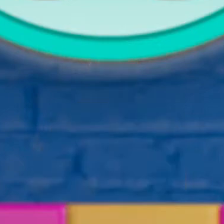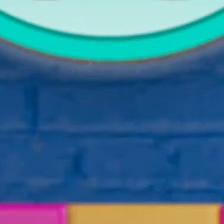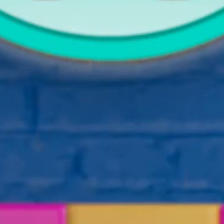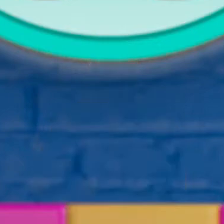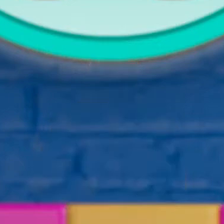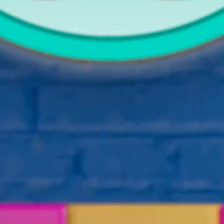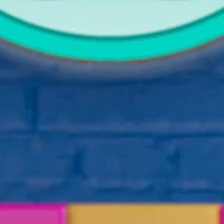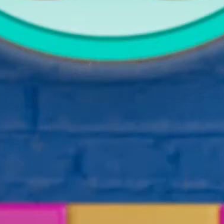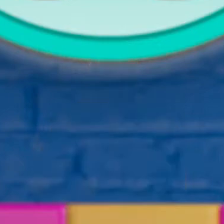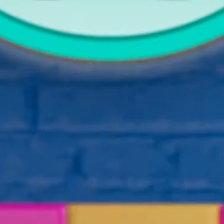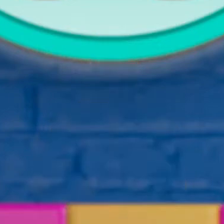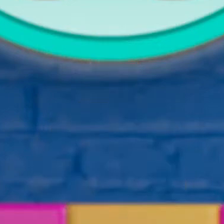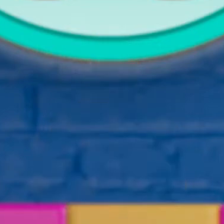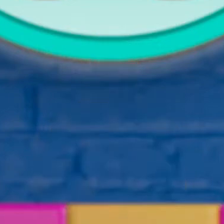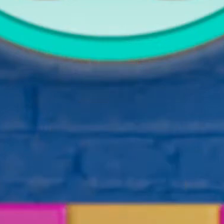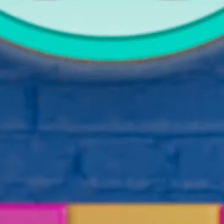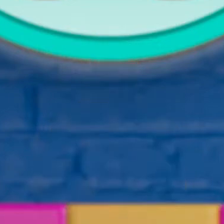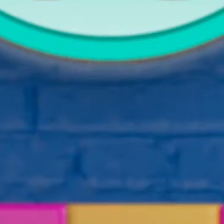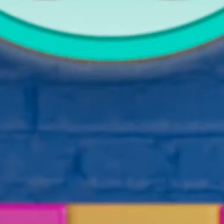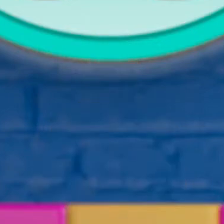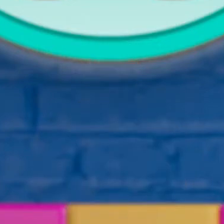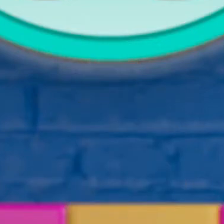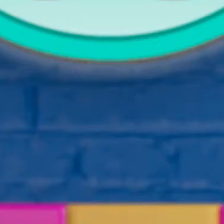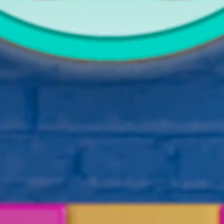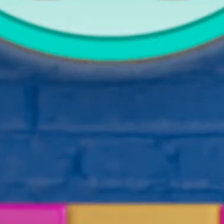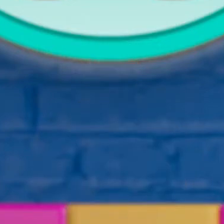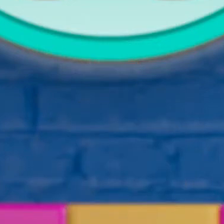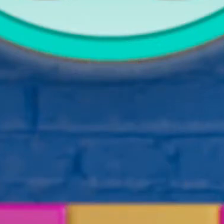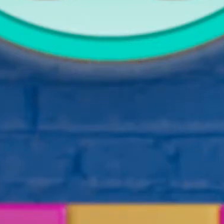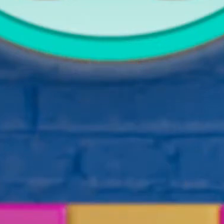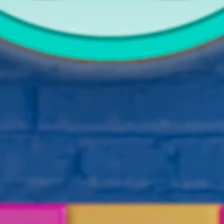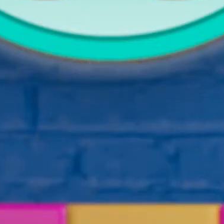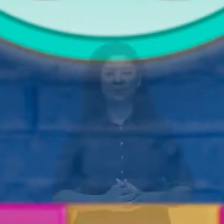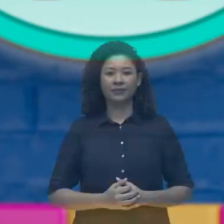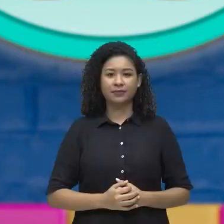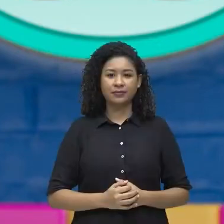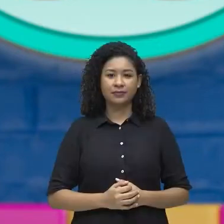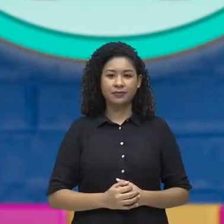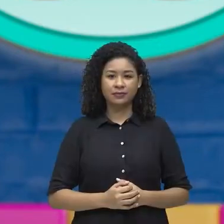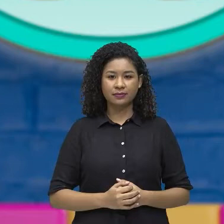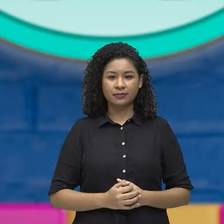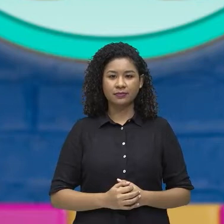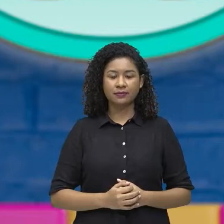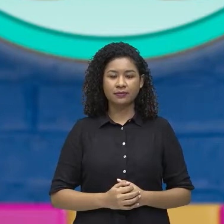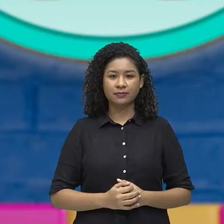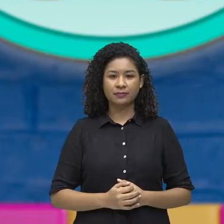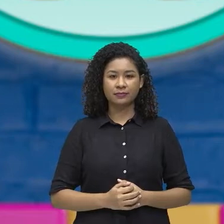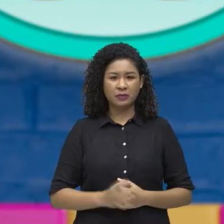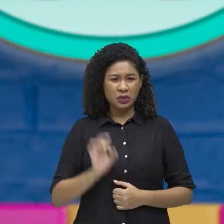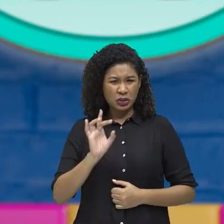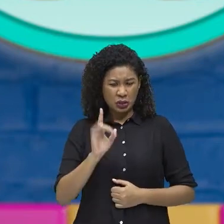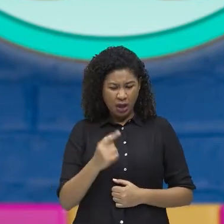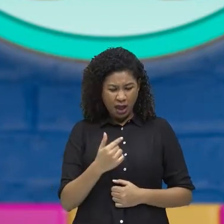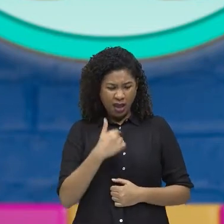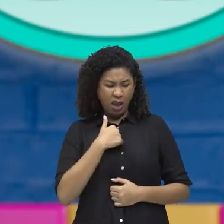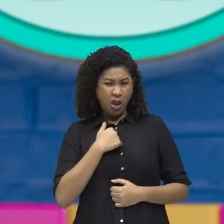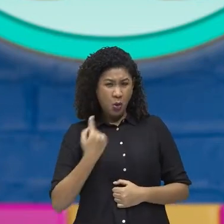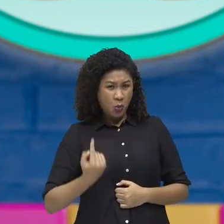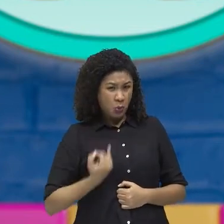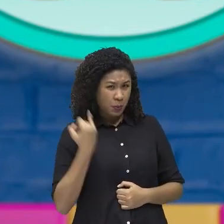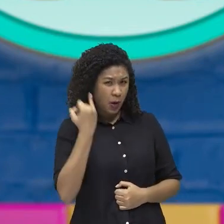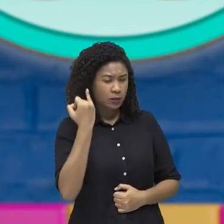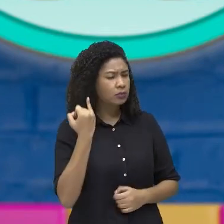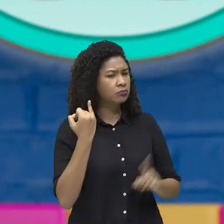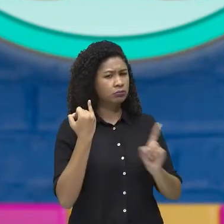dizer sim também, para que a gente não se feche numa bolha onde só nós, de fato, importamos, o outro também importa. A